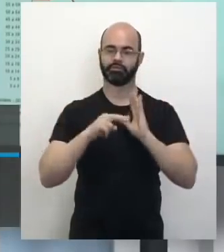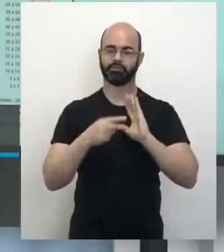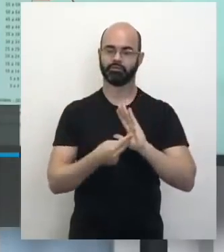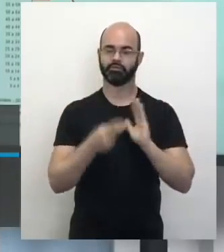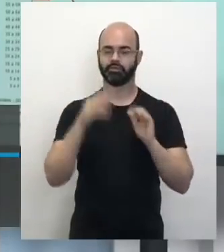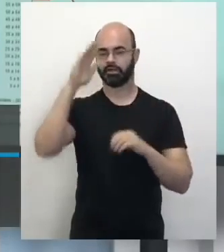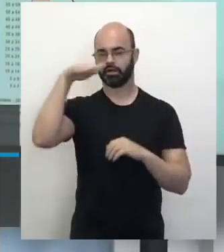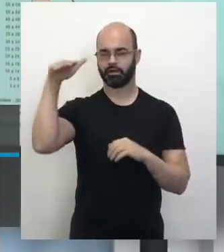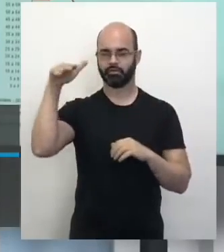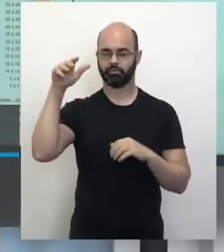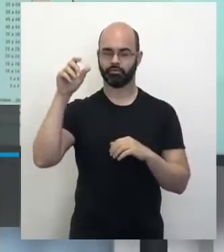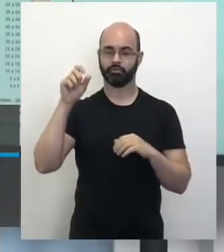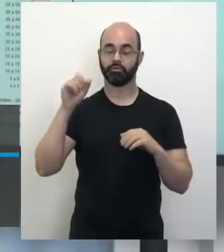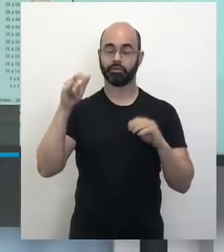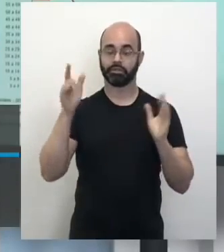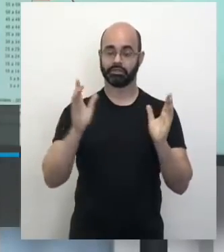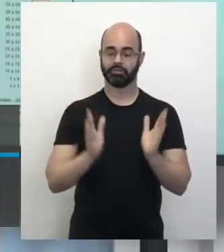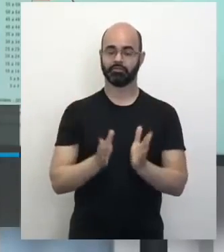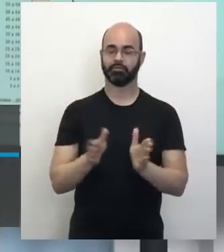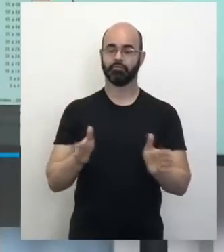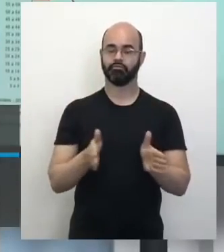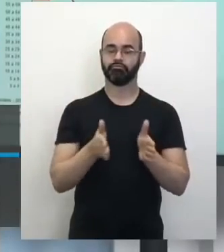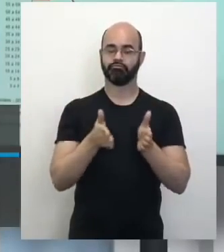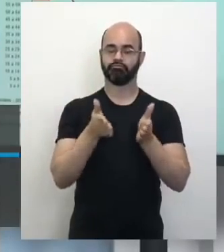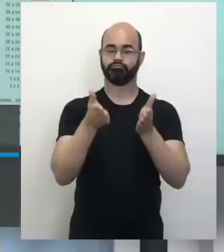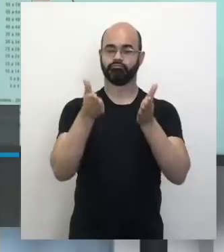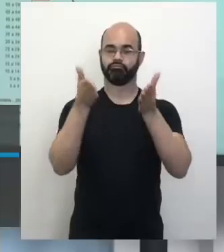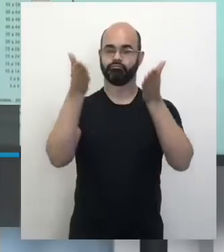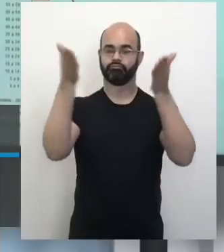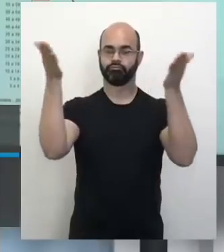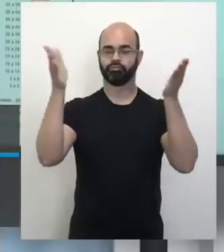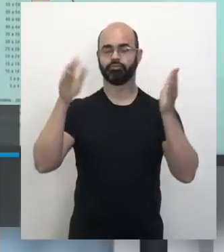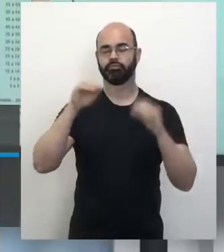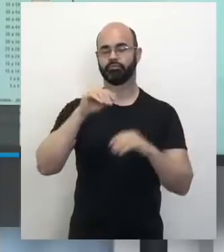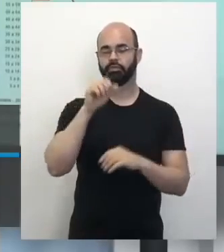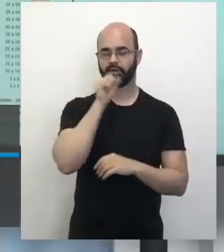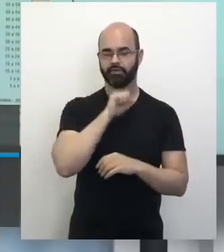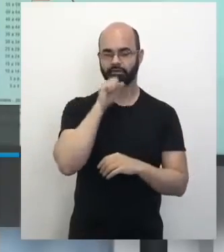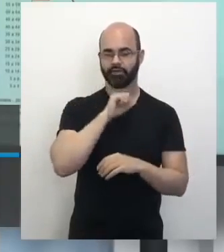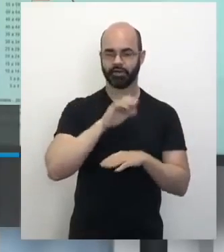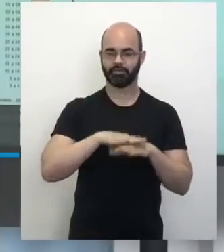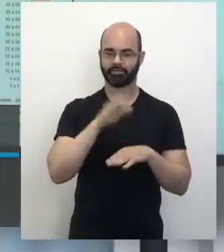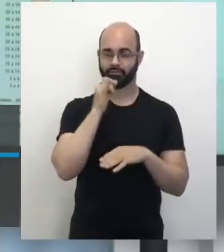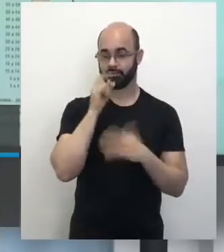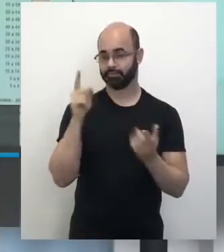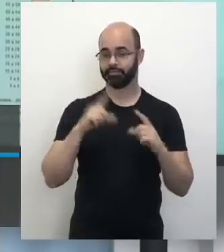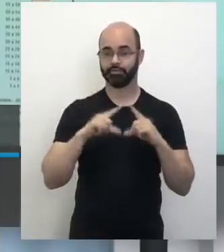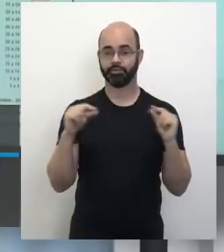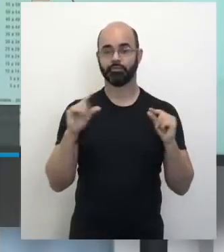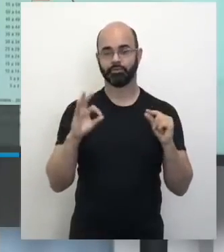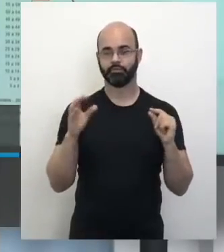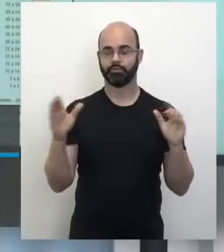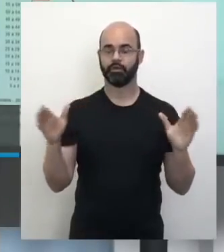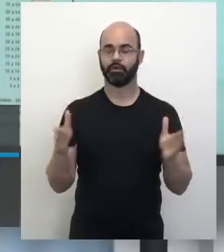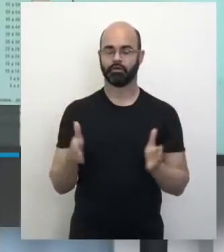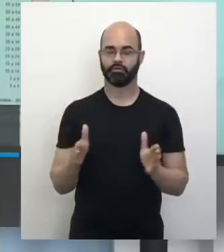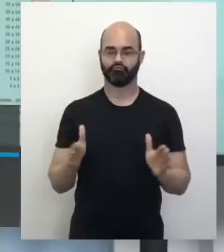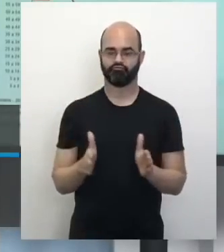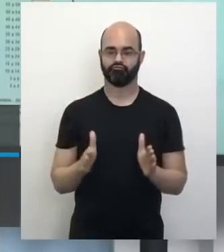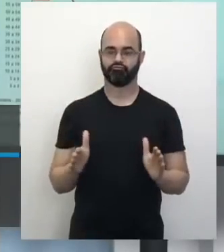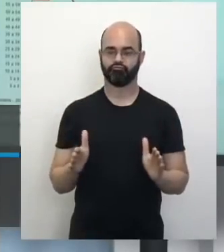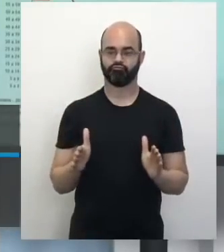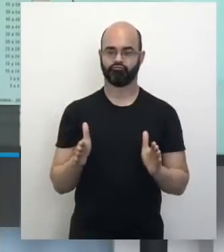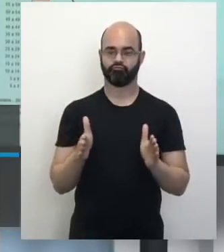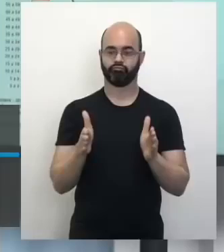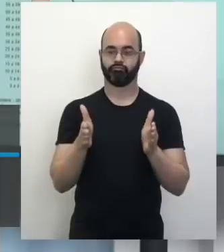pouco mais elevada no topo, aí são de idosos. Como acontece no Japão, por exemplo, que o topo é bem maior, né, a largura,